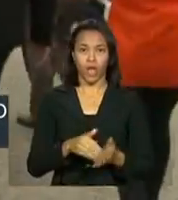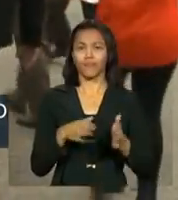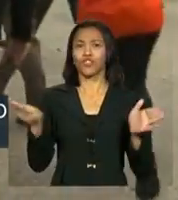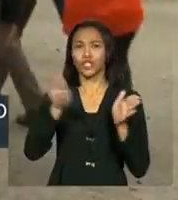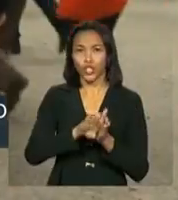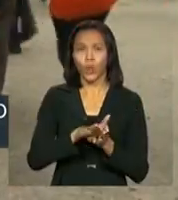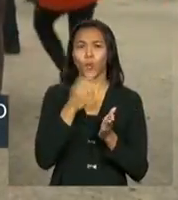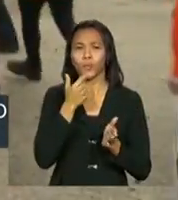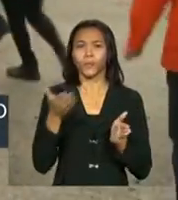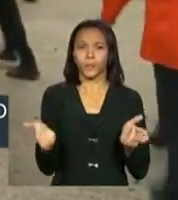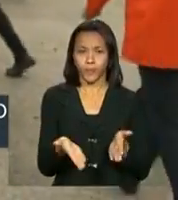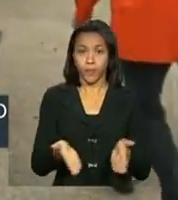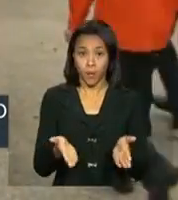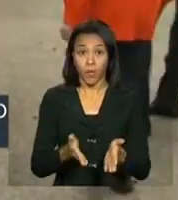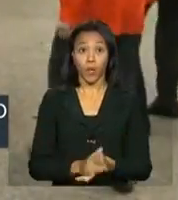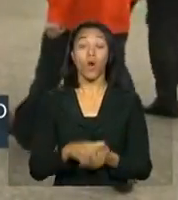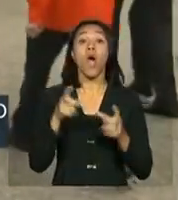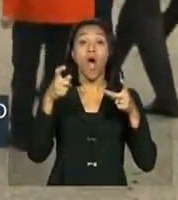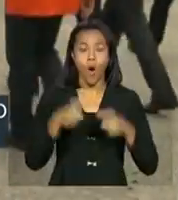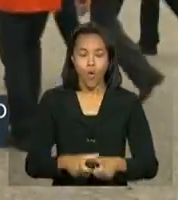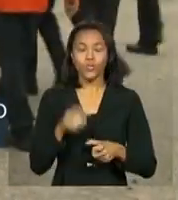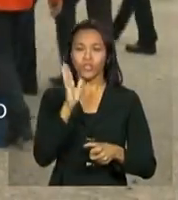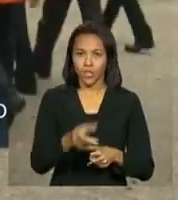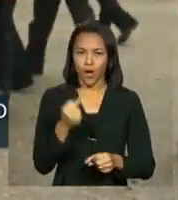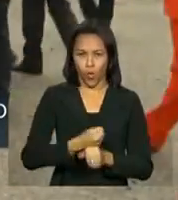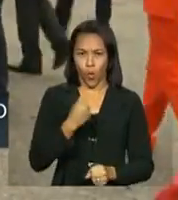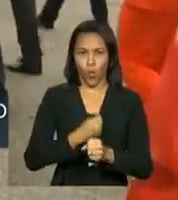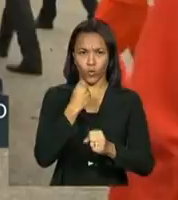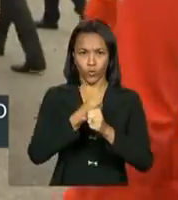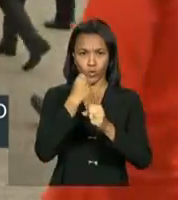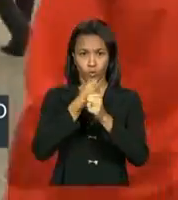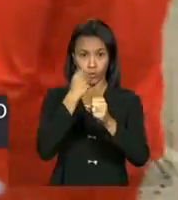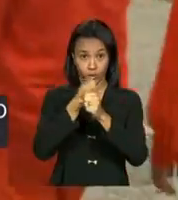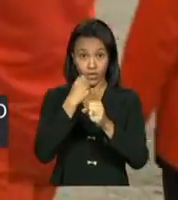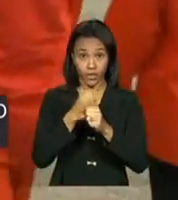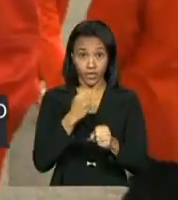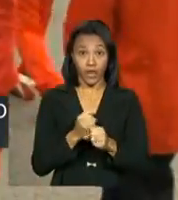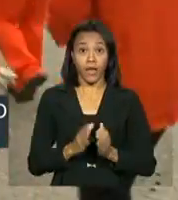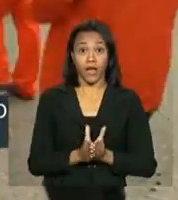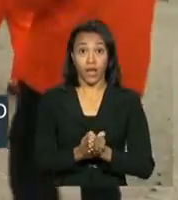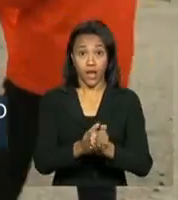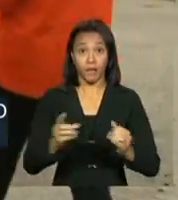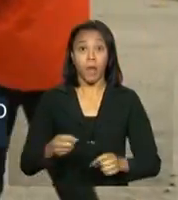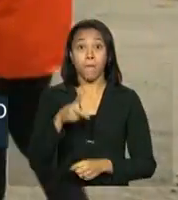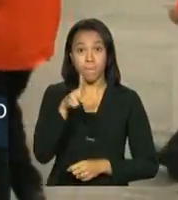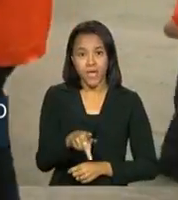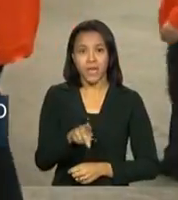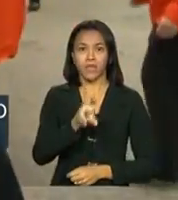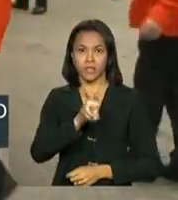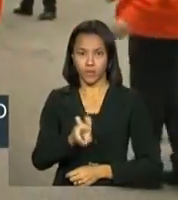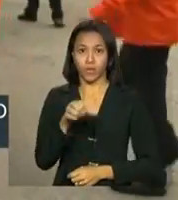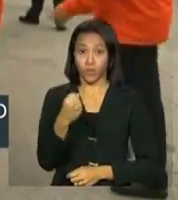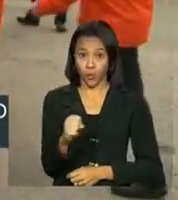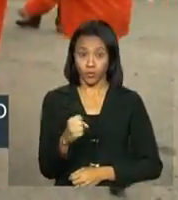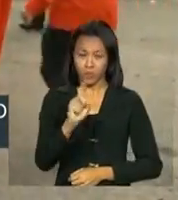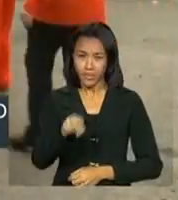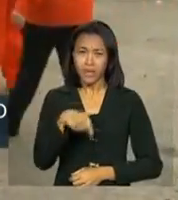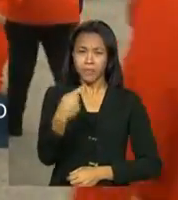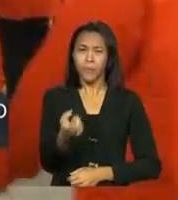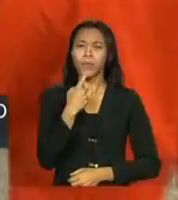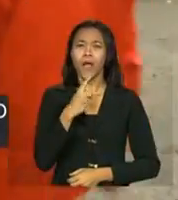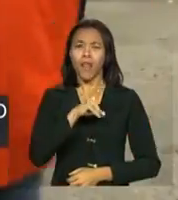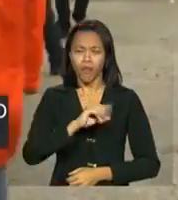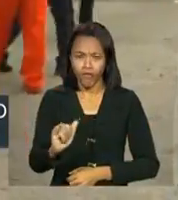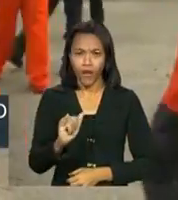desembarcou há pouco no local onde está sendo construída a plataforma P58. E daqui a pouco ela